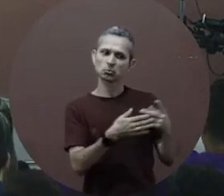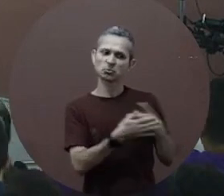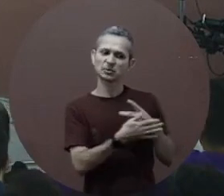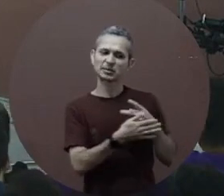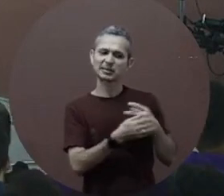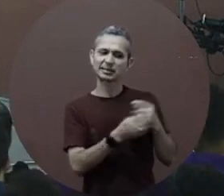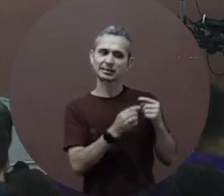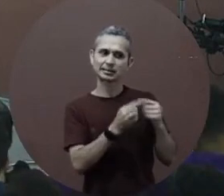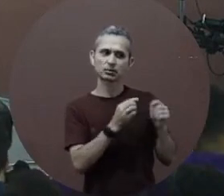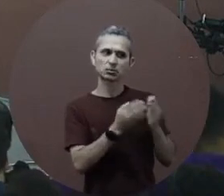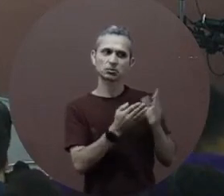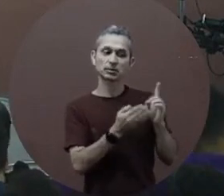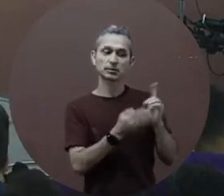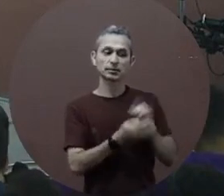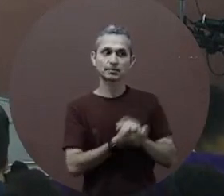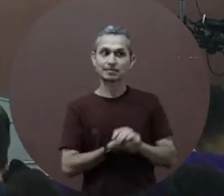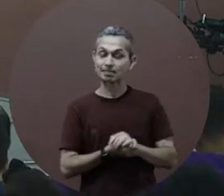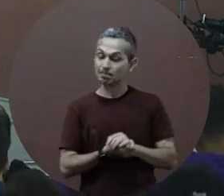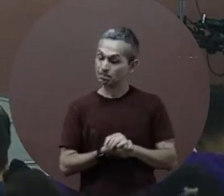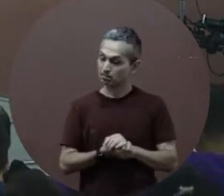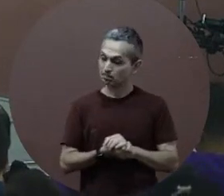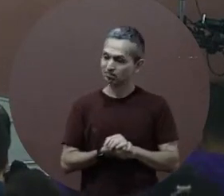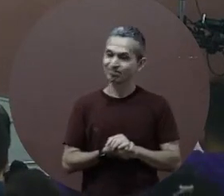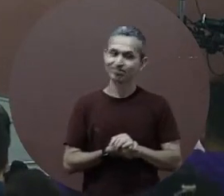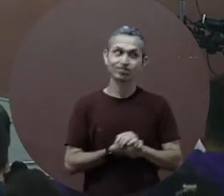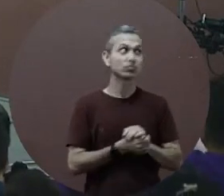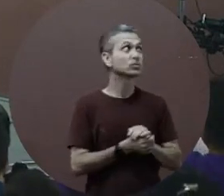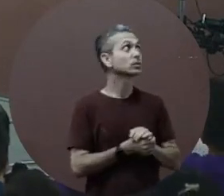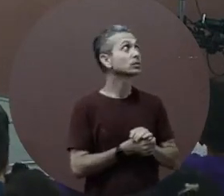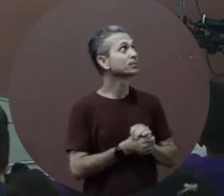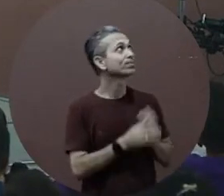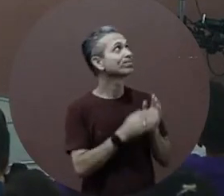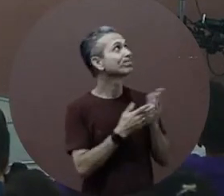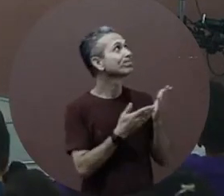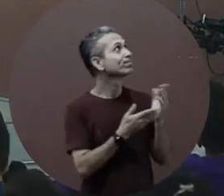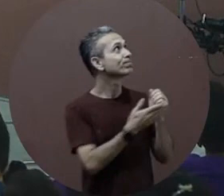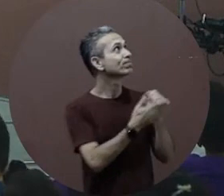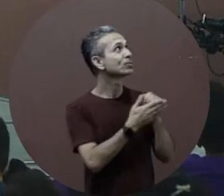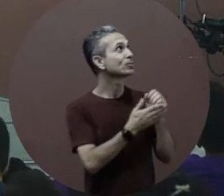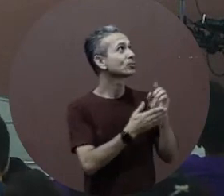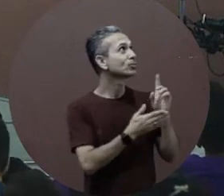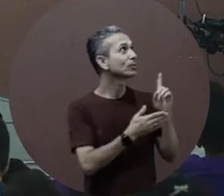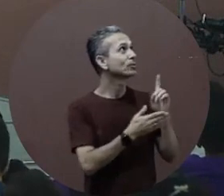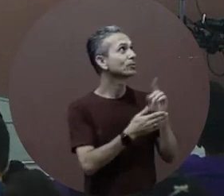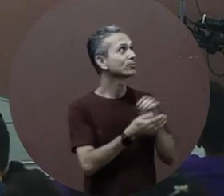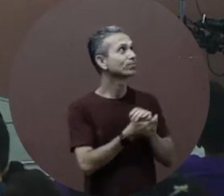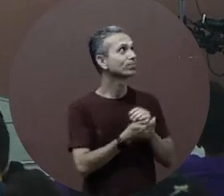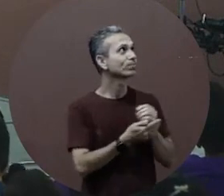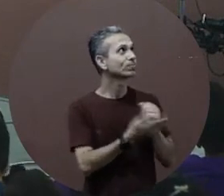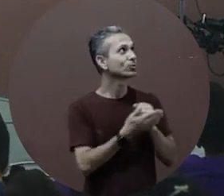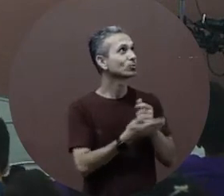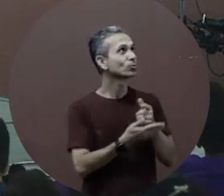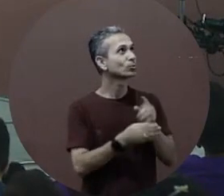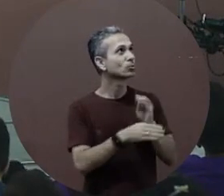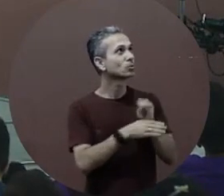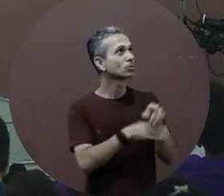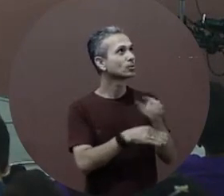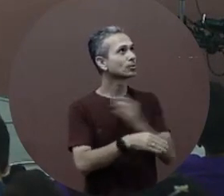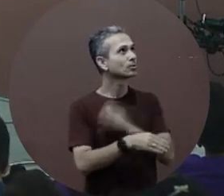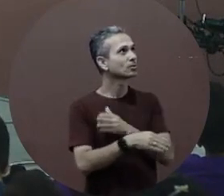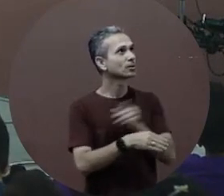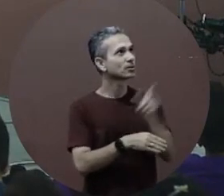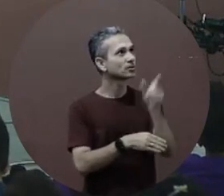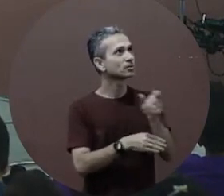coração. As suas roupas revelam o seu coração. As suas palavras revelam o seu coração. Então, como é que o líder